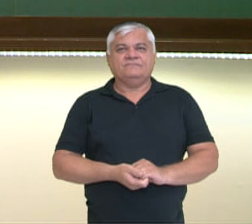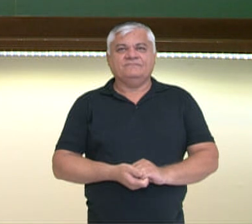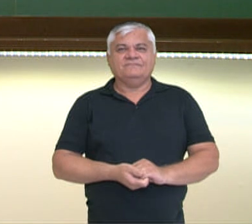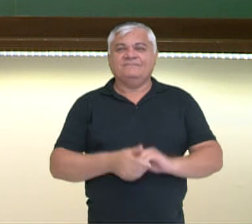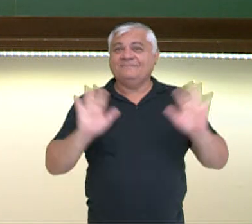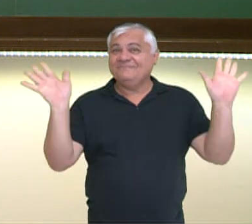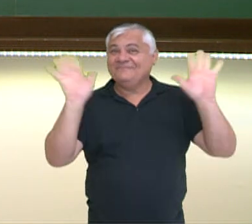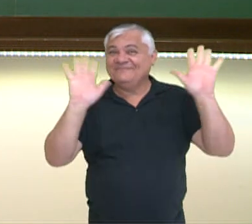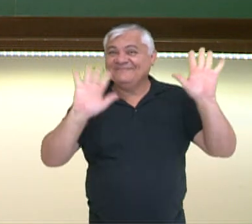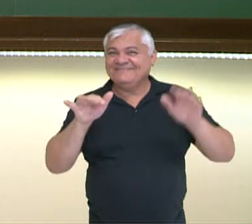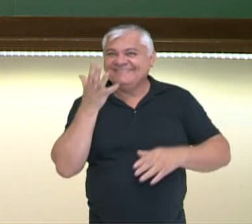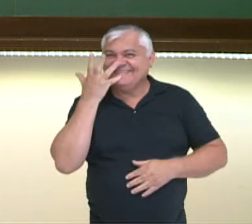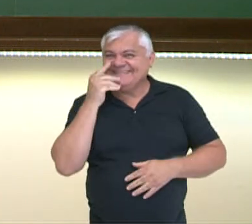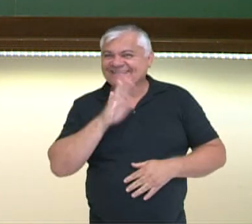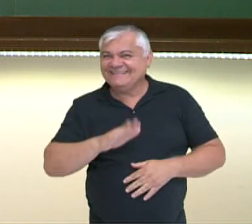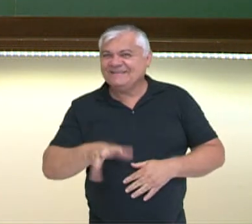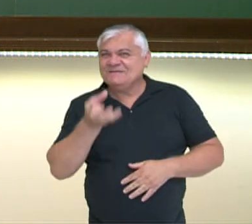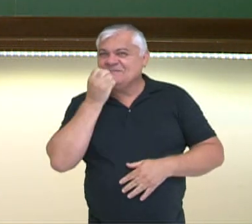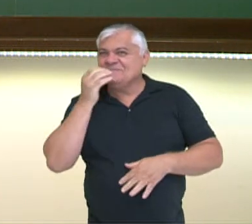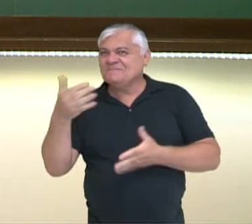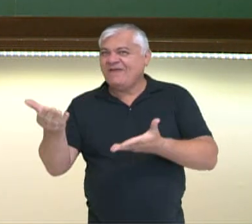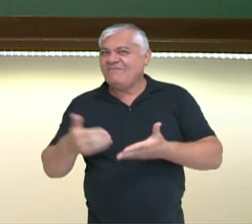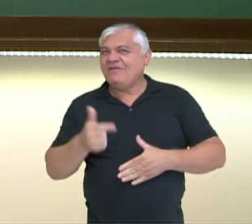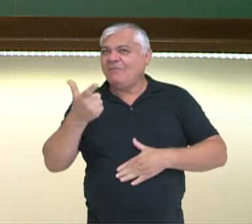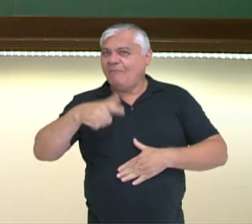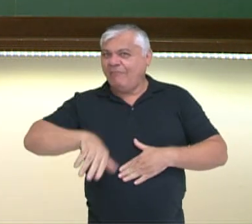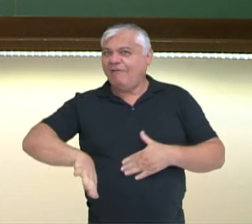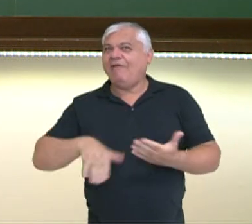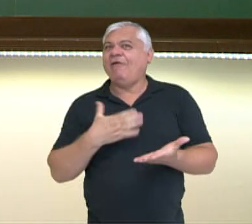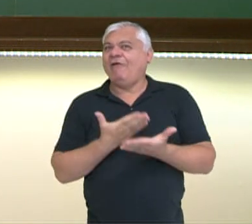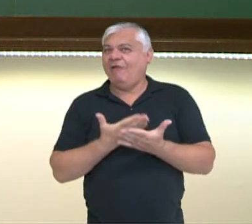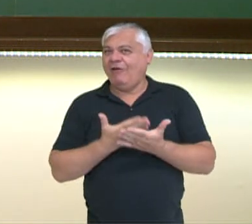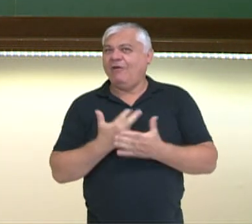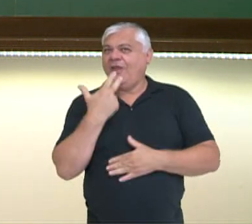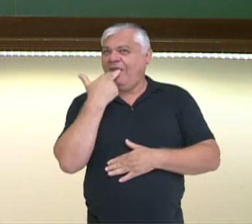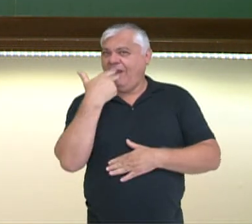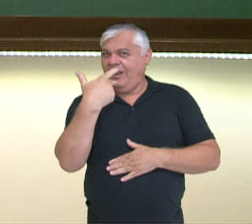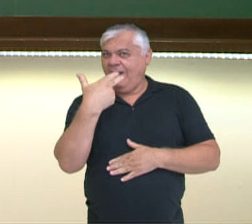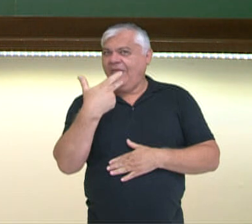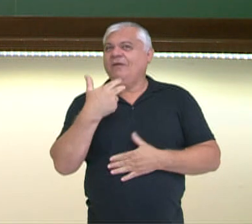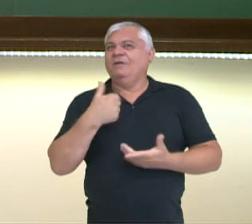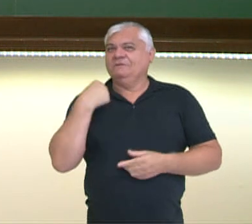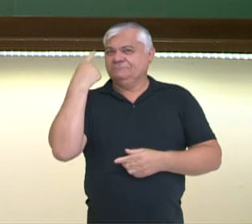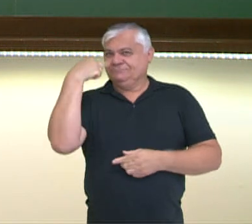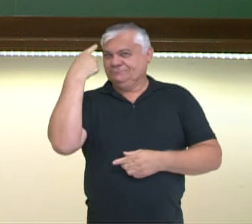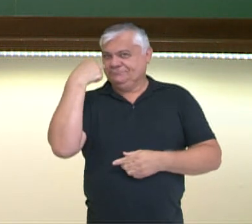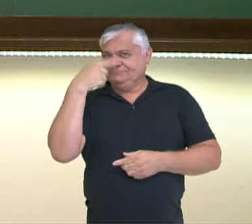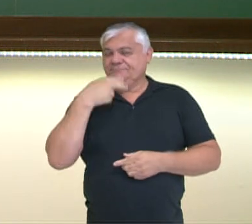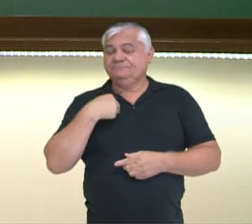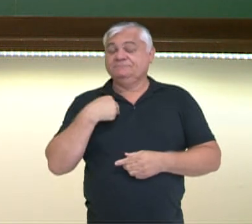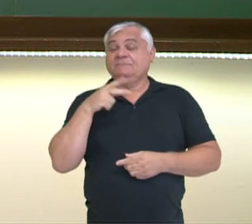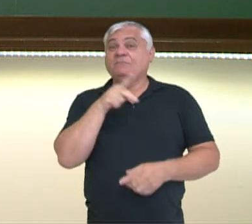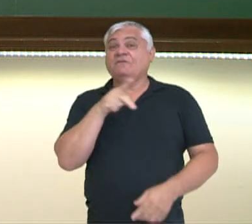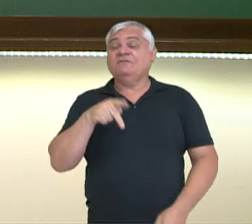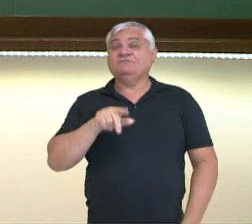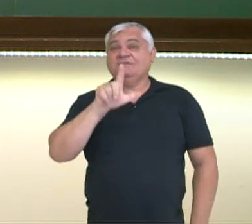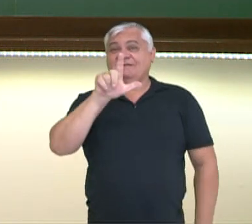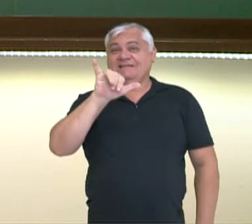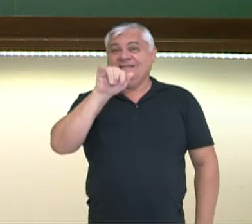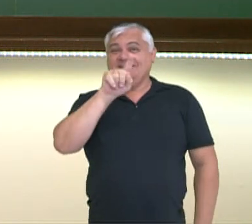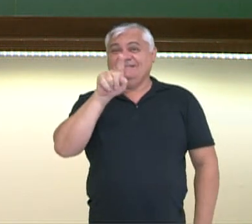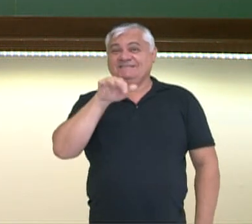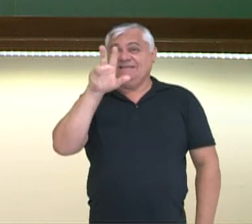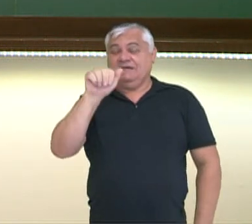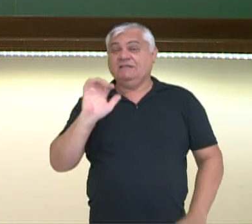Hola chicos, bienvenidos a más una clase de lengua española. Soy la profesora Elisiane y juntos